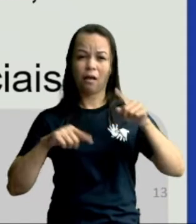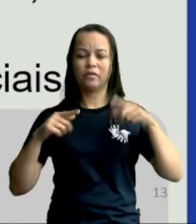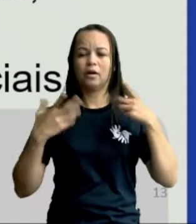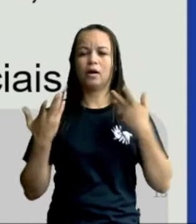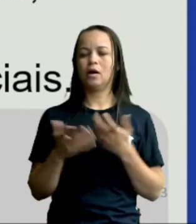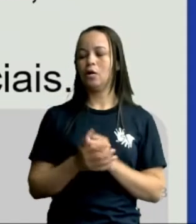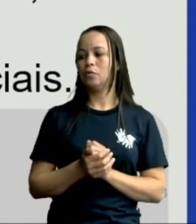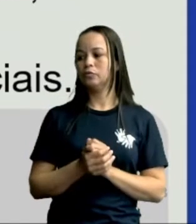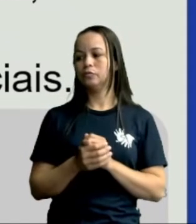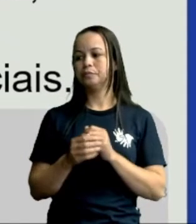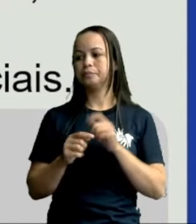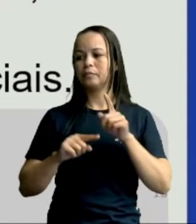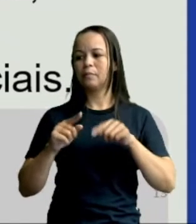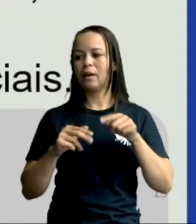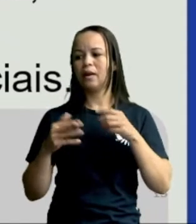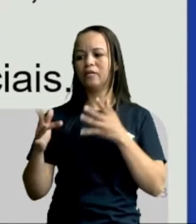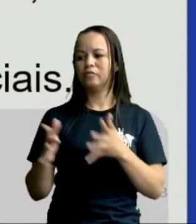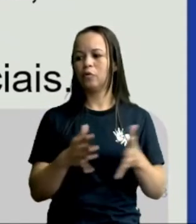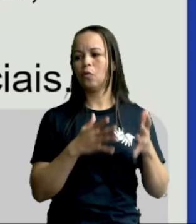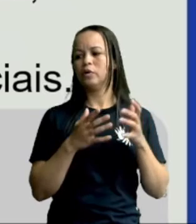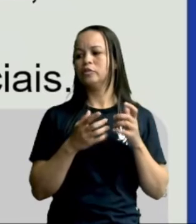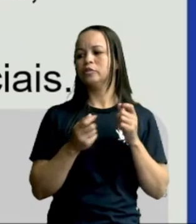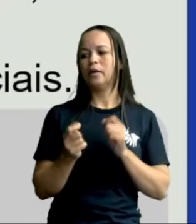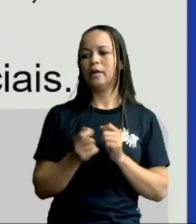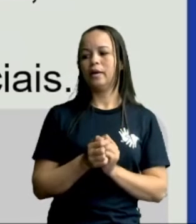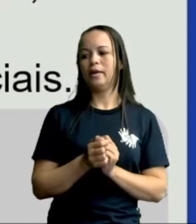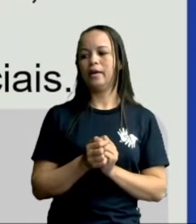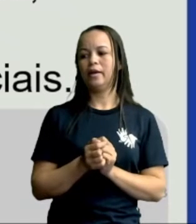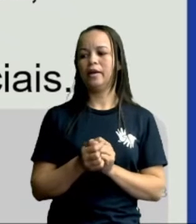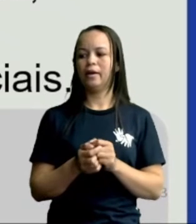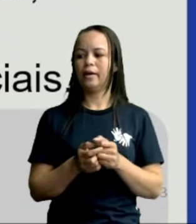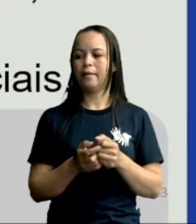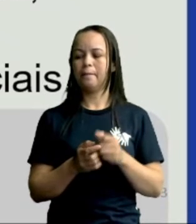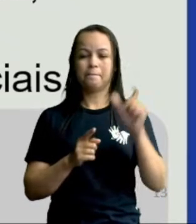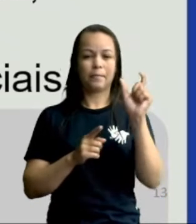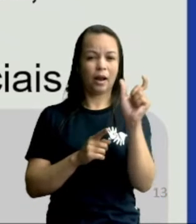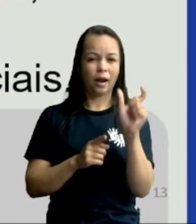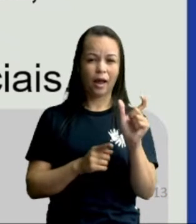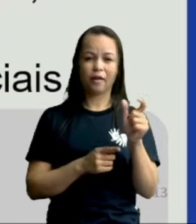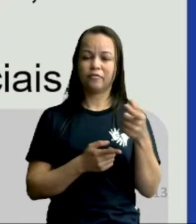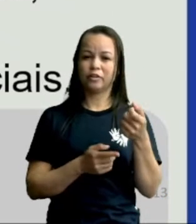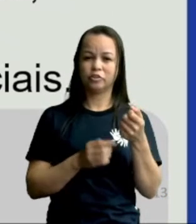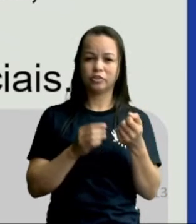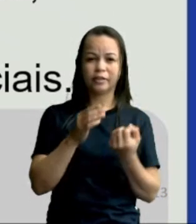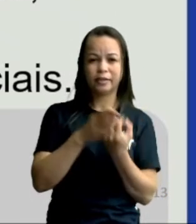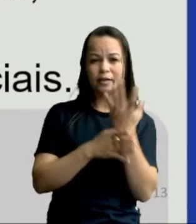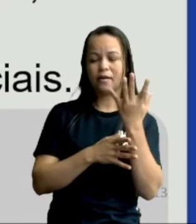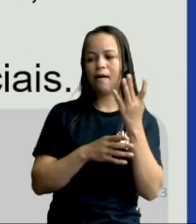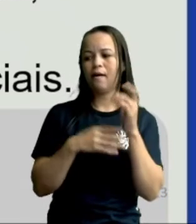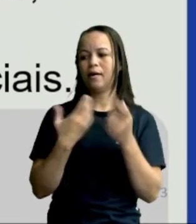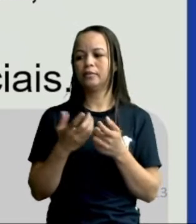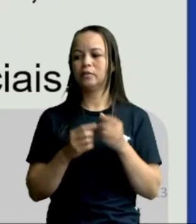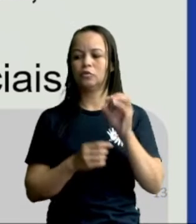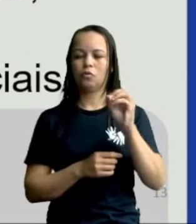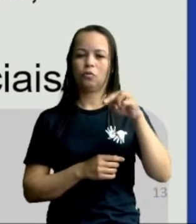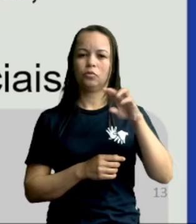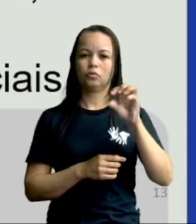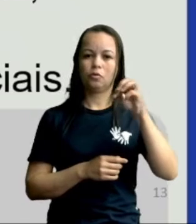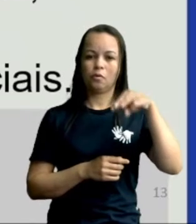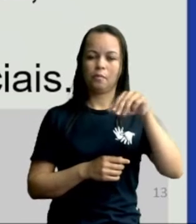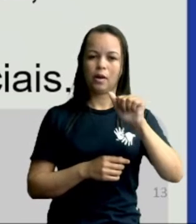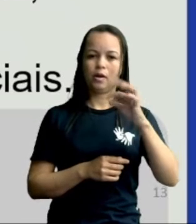gestos. Sim, se utiliza muito na nossa linguagem formal. Depois tem aplicação de